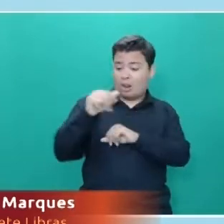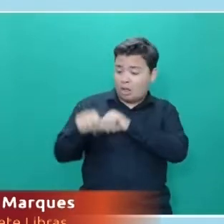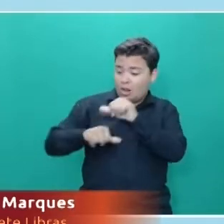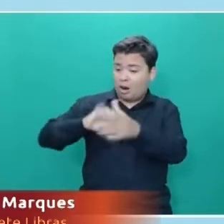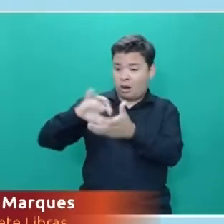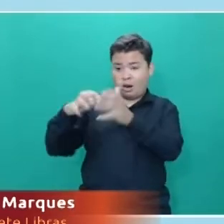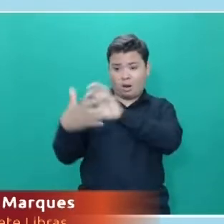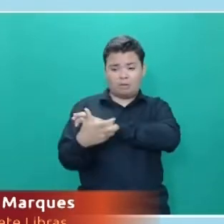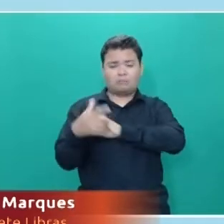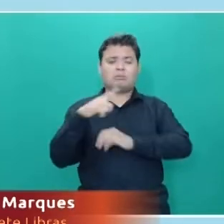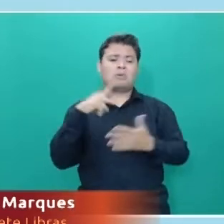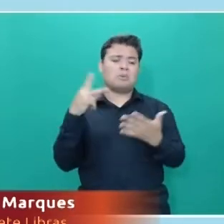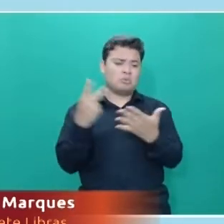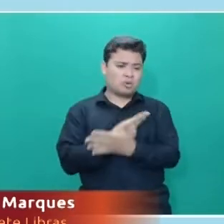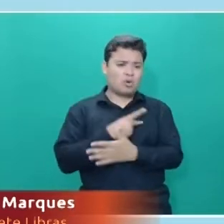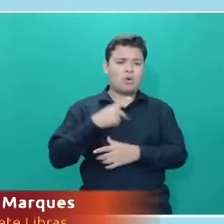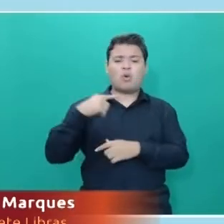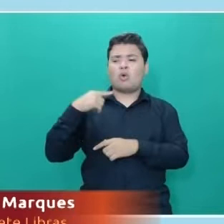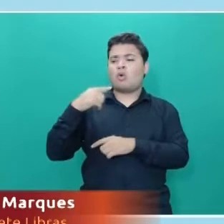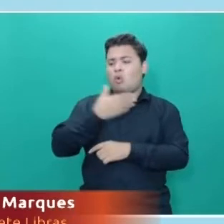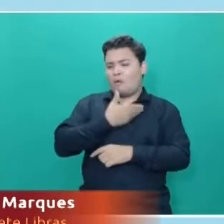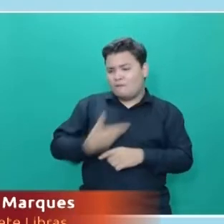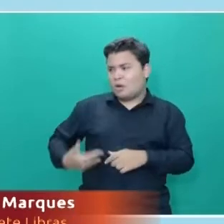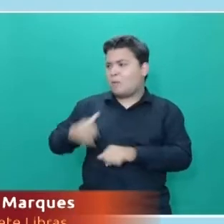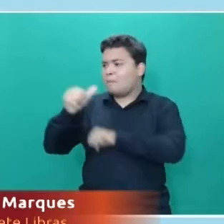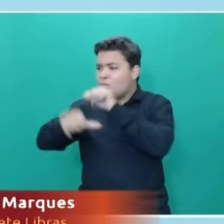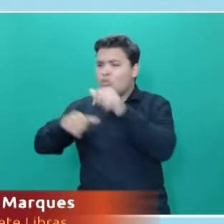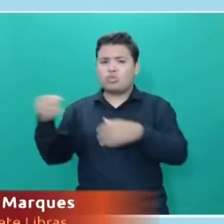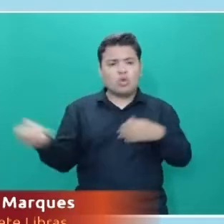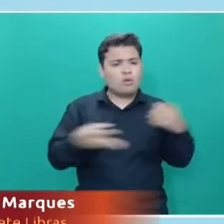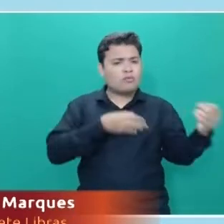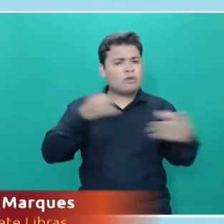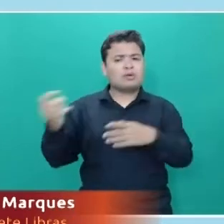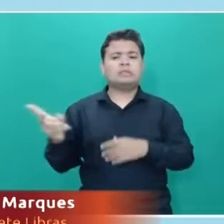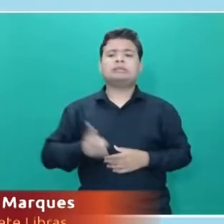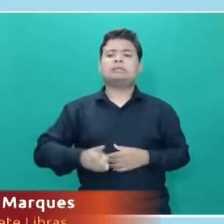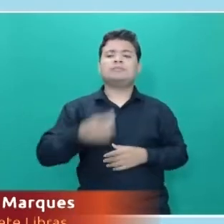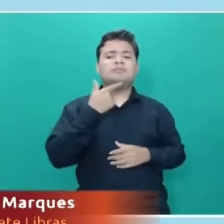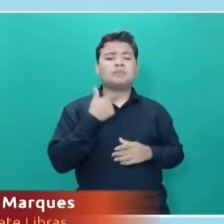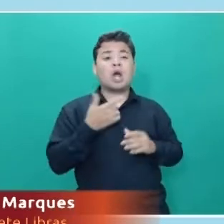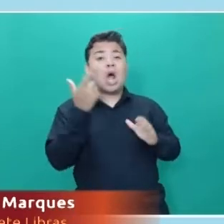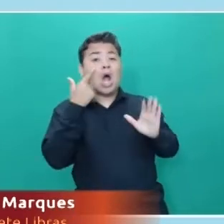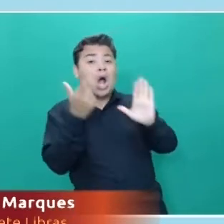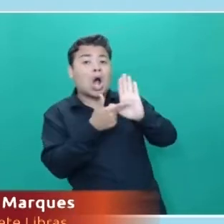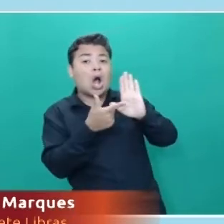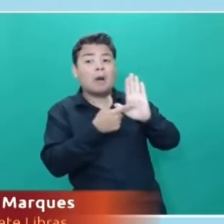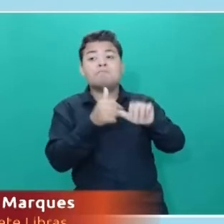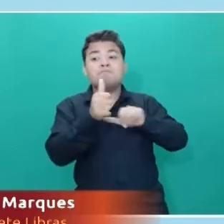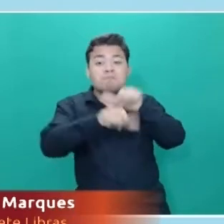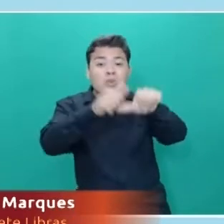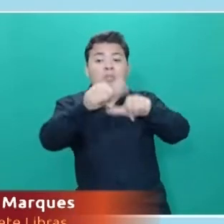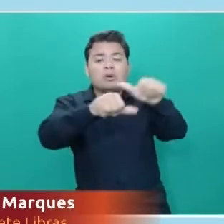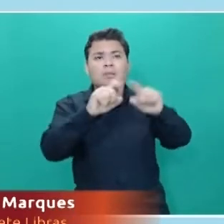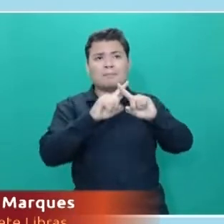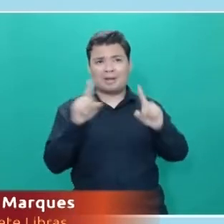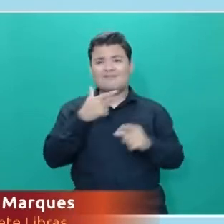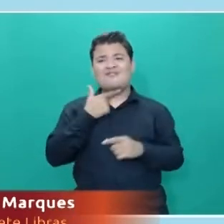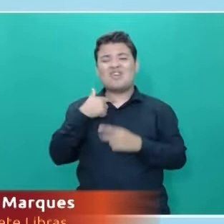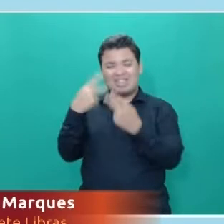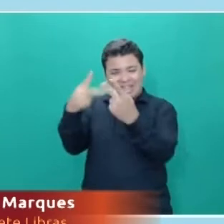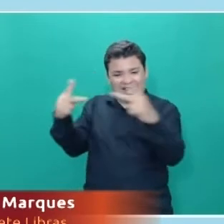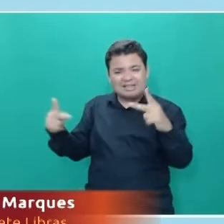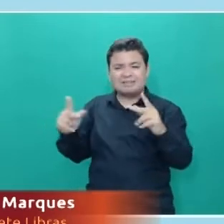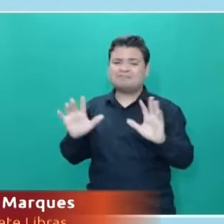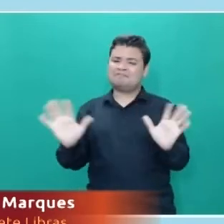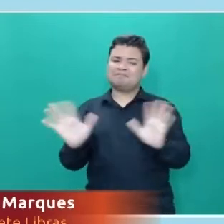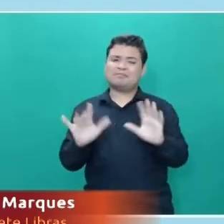governo, não por desejo dos próprios governantes, dos chefes dos executivos, mas por uma necessidade de adequação das